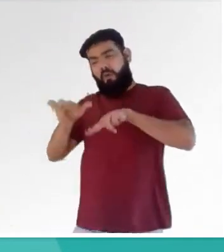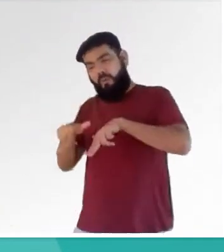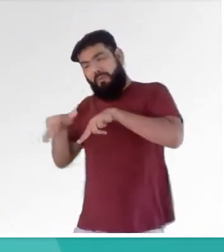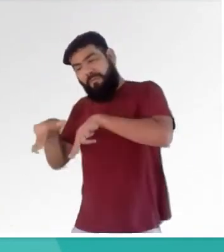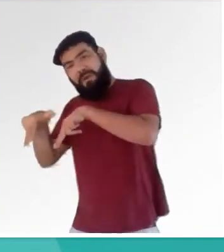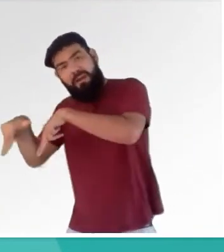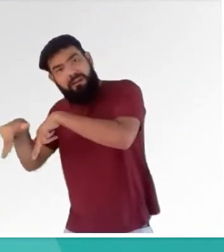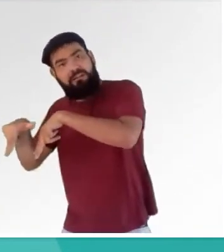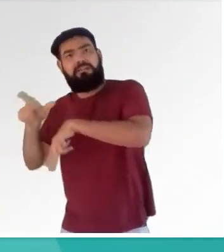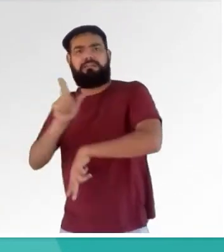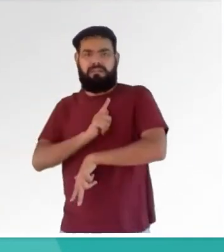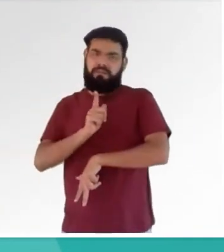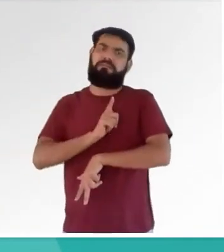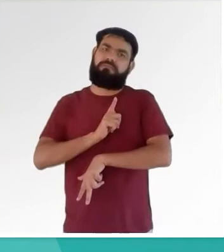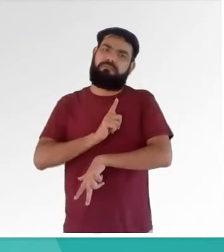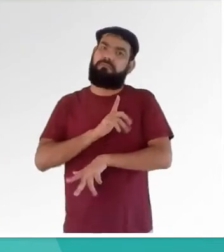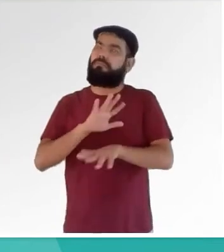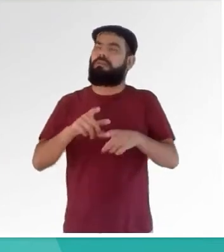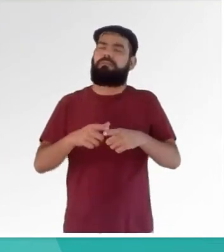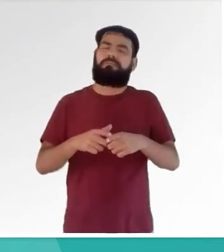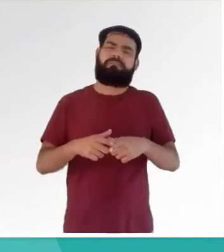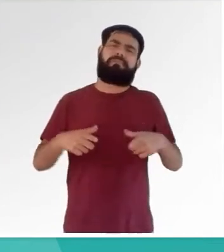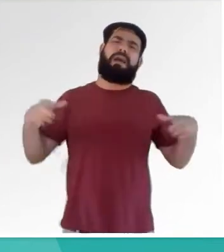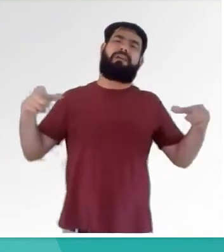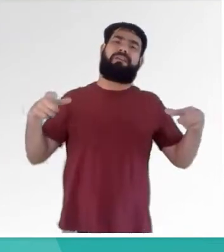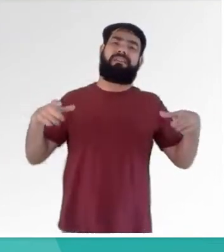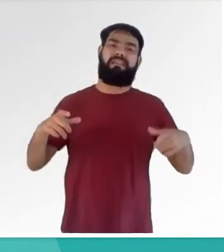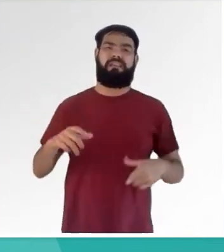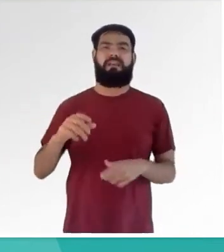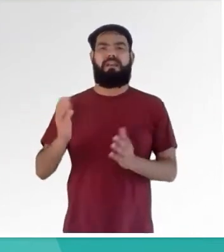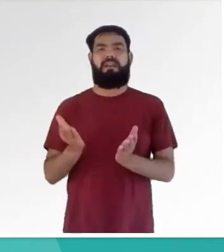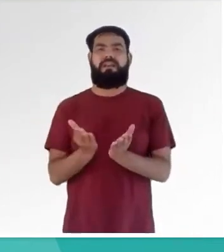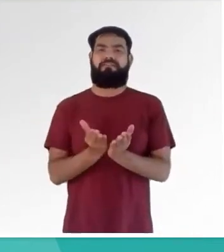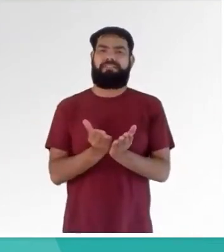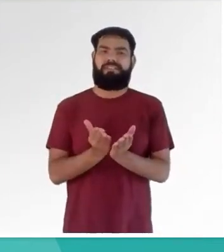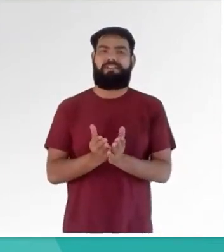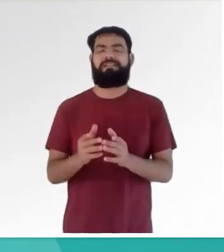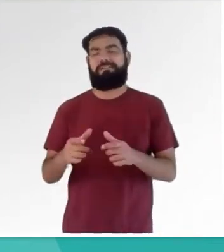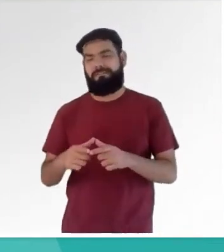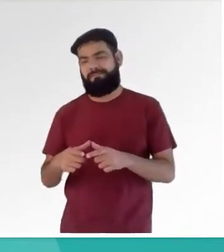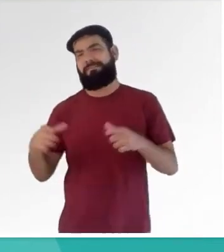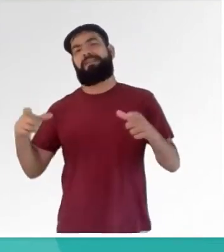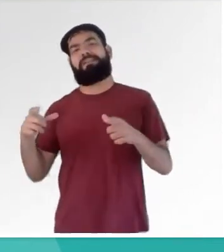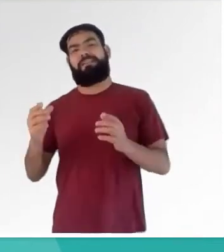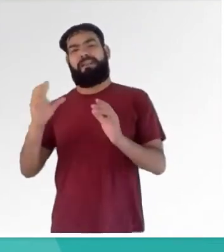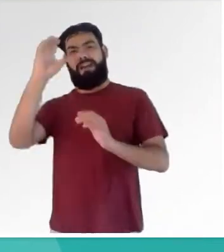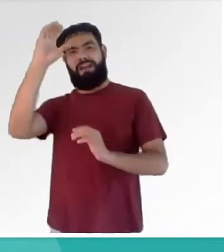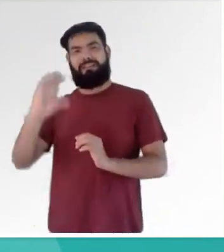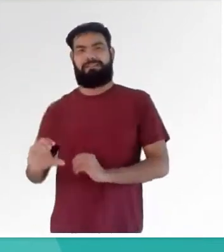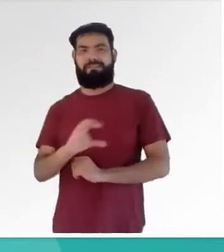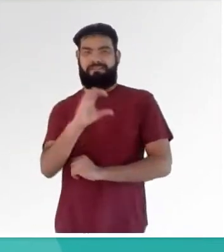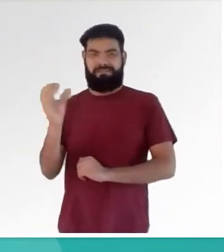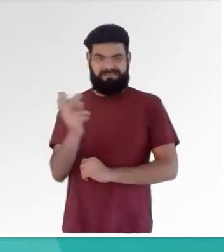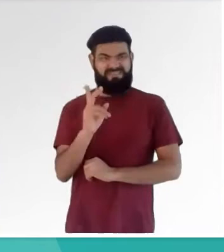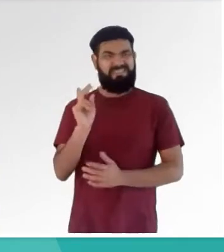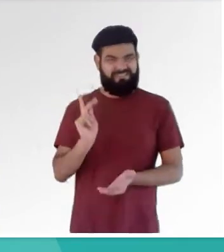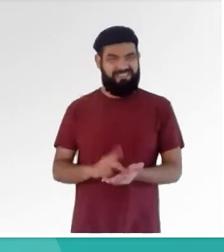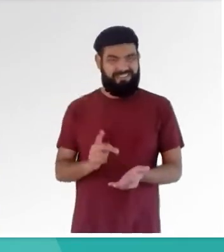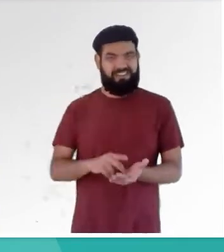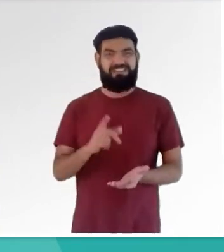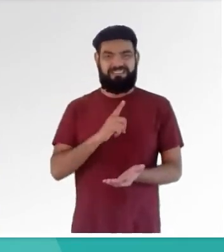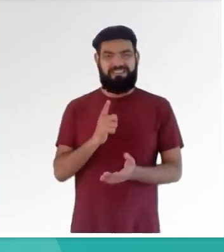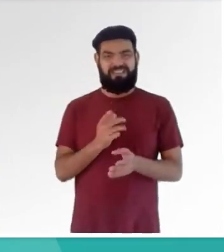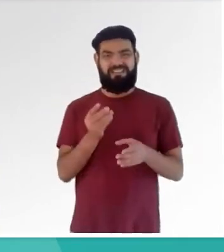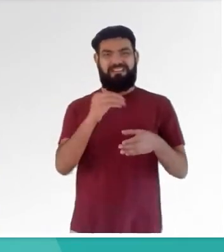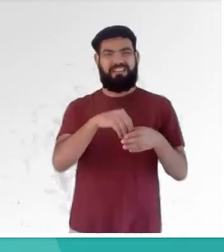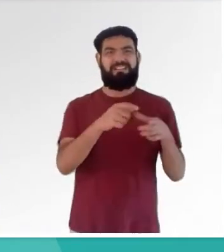existe. Mas a grande maioria é igreja evangélica e igreja católica. Não é isso que existe aí nas comunidades?